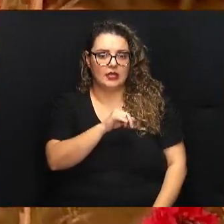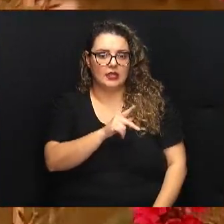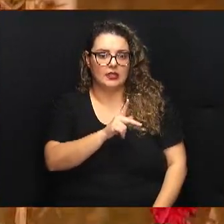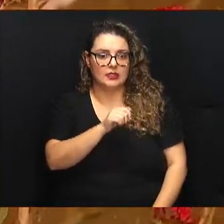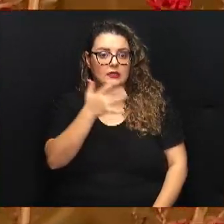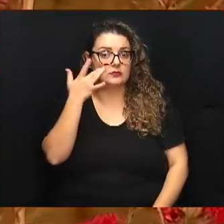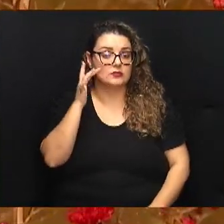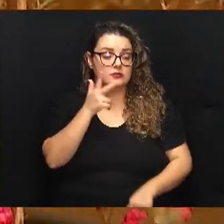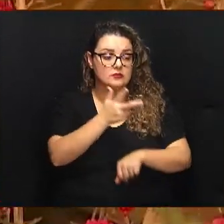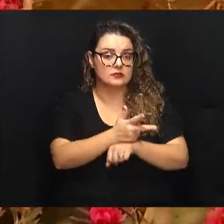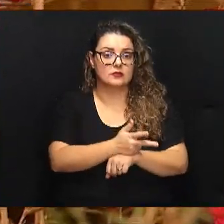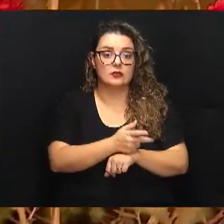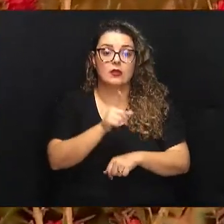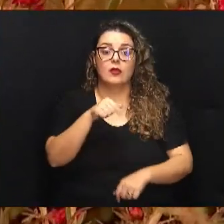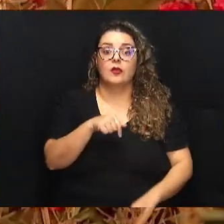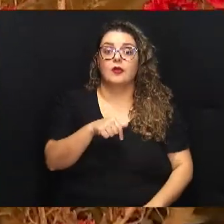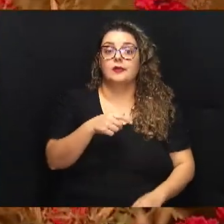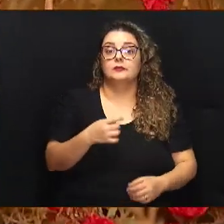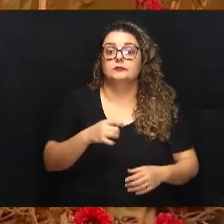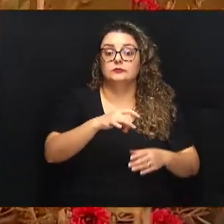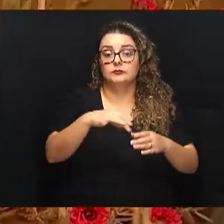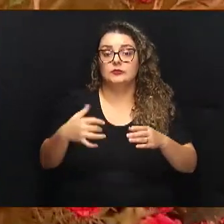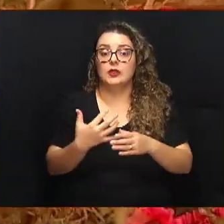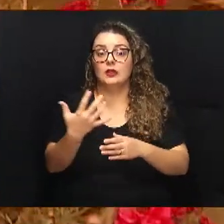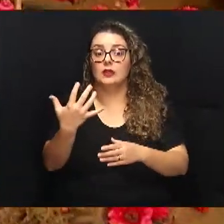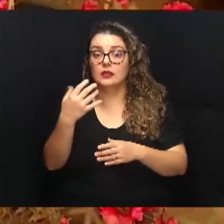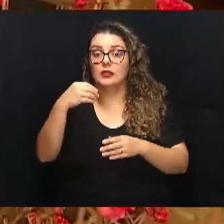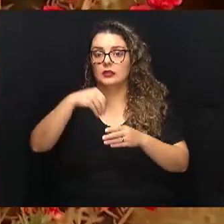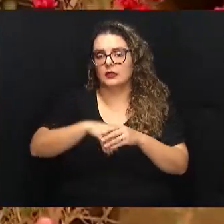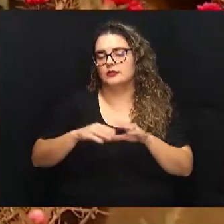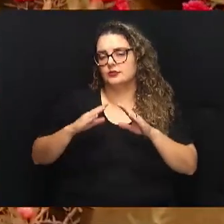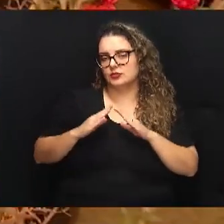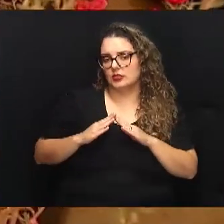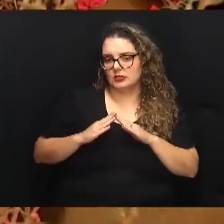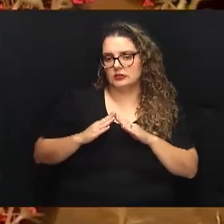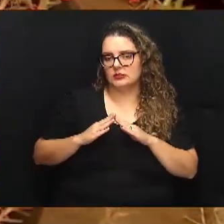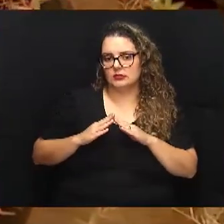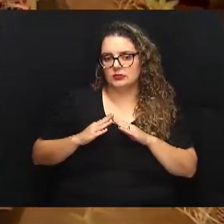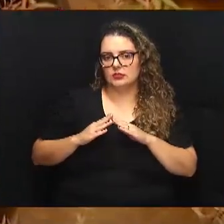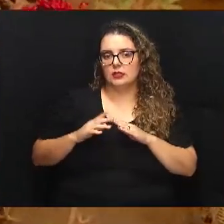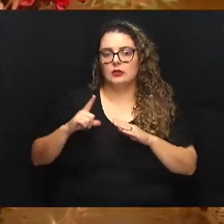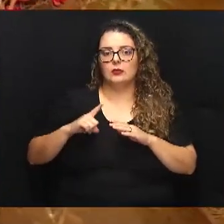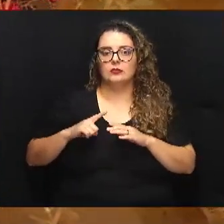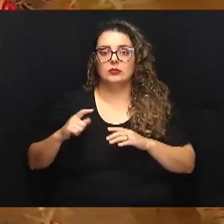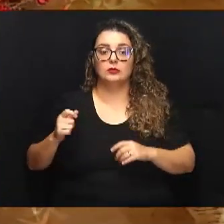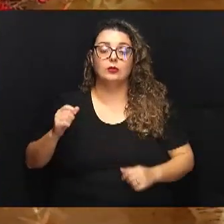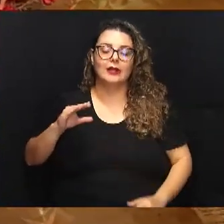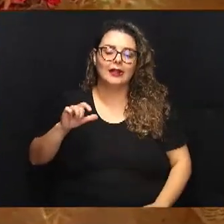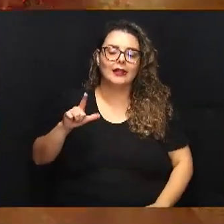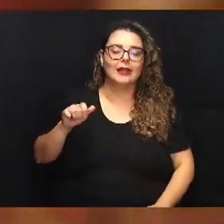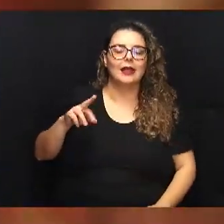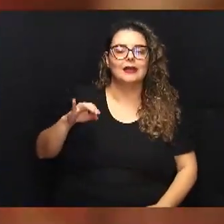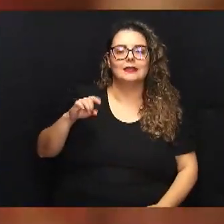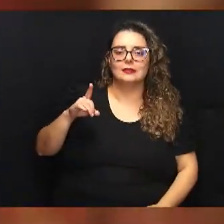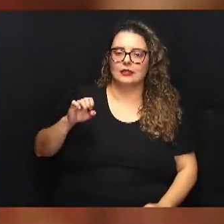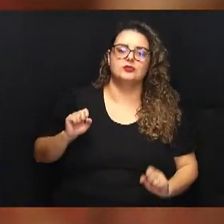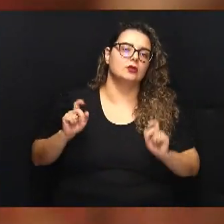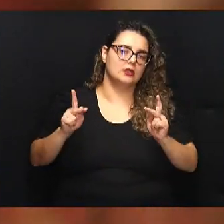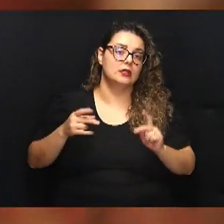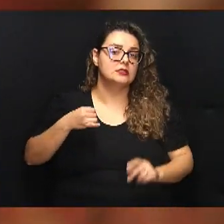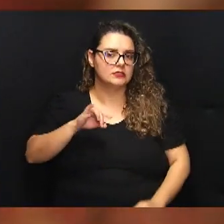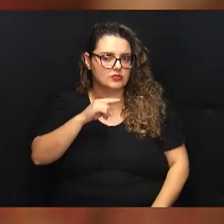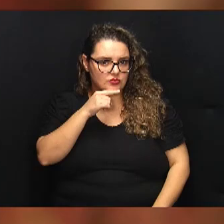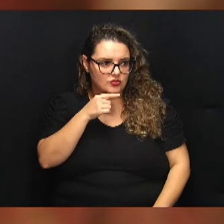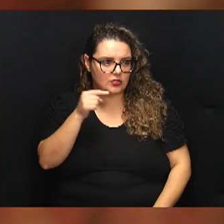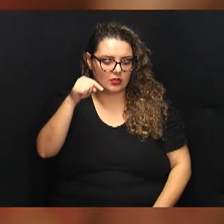ali, são plantas que você consegue manter elas dentro de casa. Com claridade, ok. Então, se tiver alguma dúvida, é